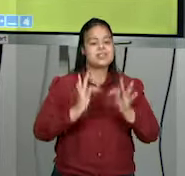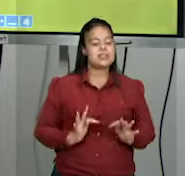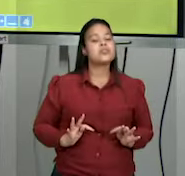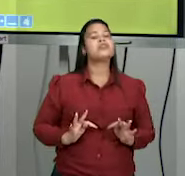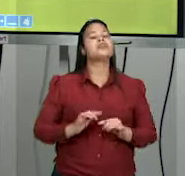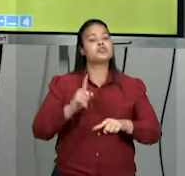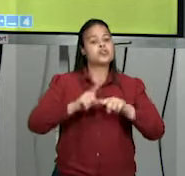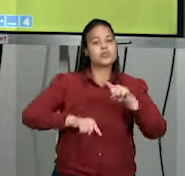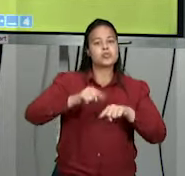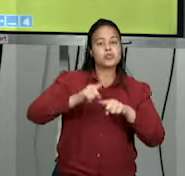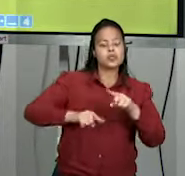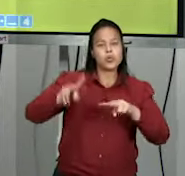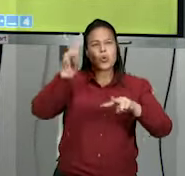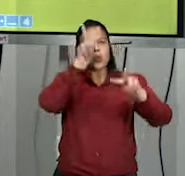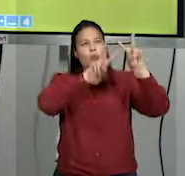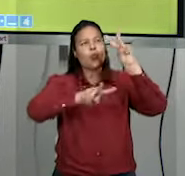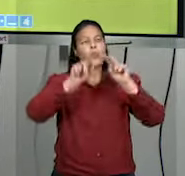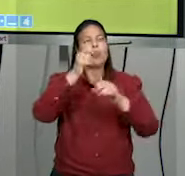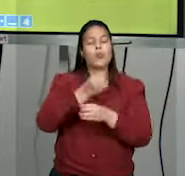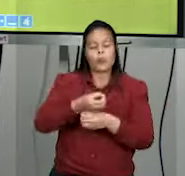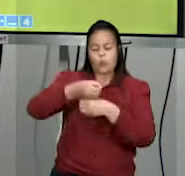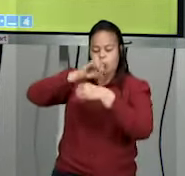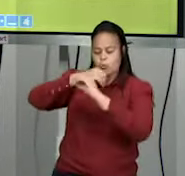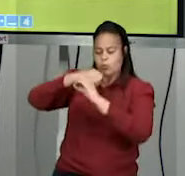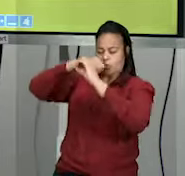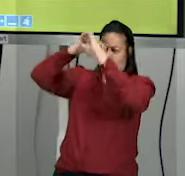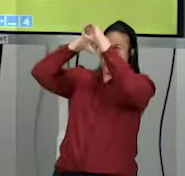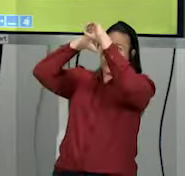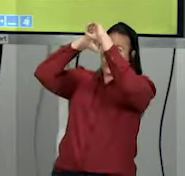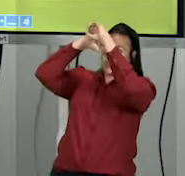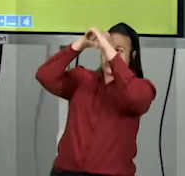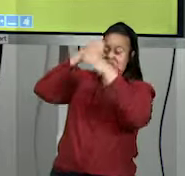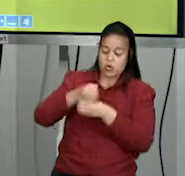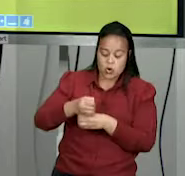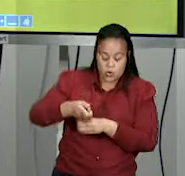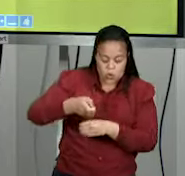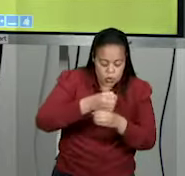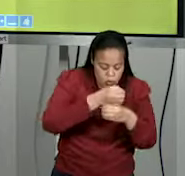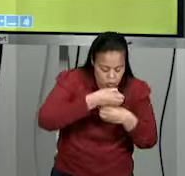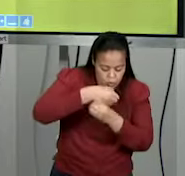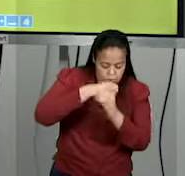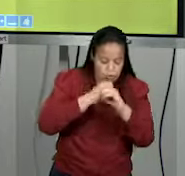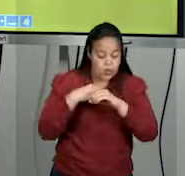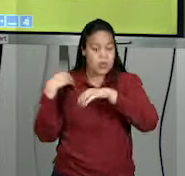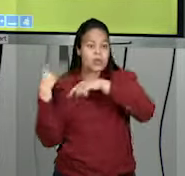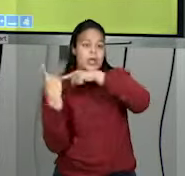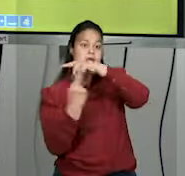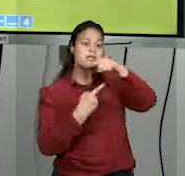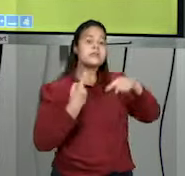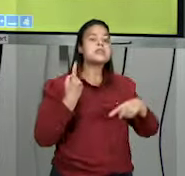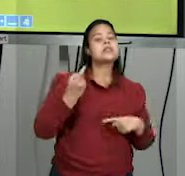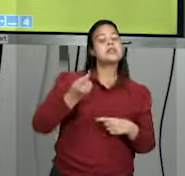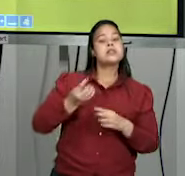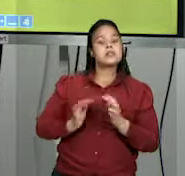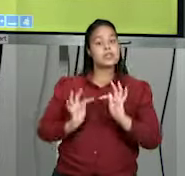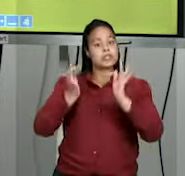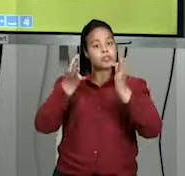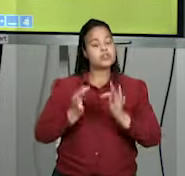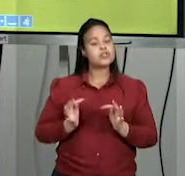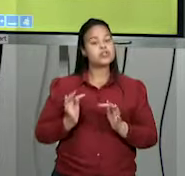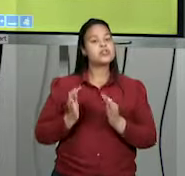instrumento ótico e a tecnologia do instrumento ótico desenvolve as ciências. Assim, eles vão